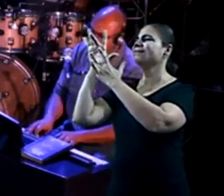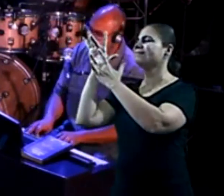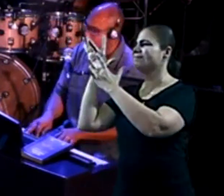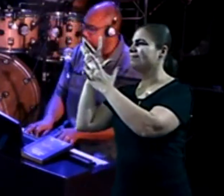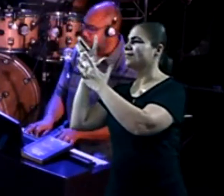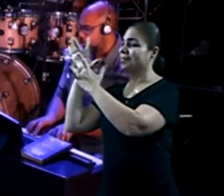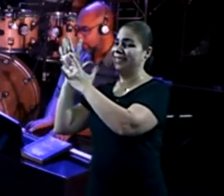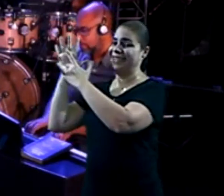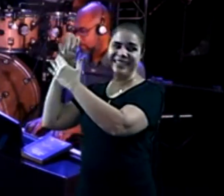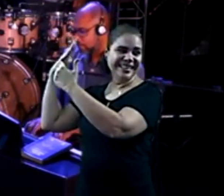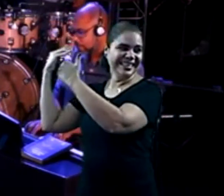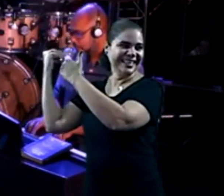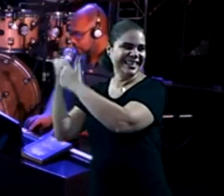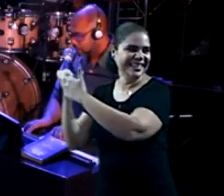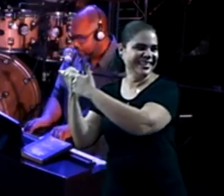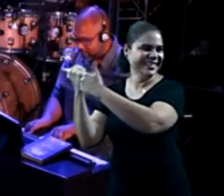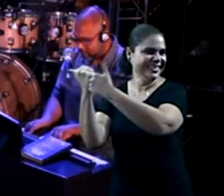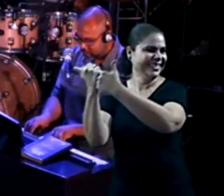Observa a própria vida,